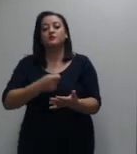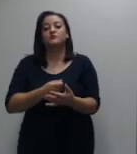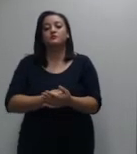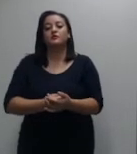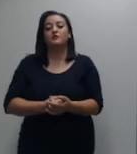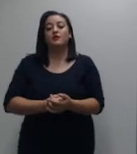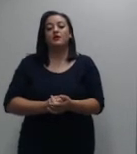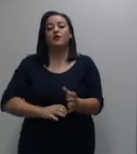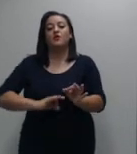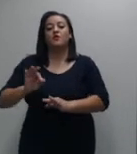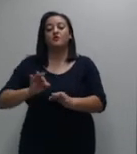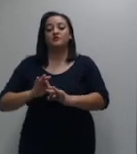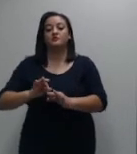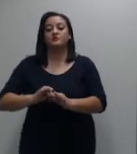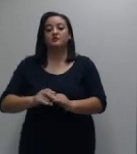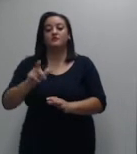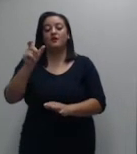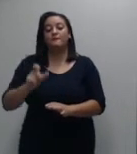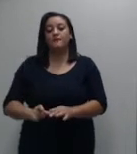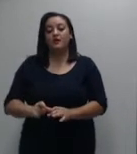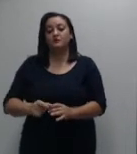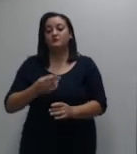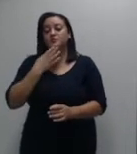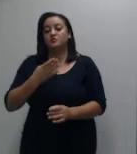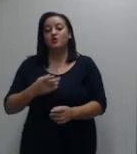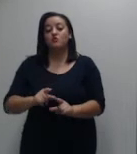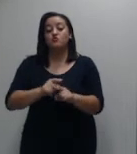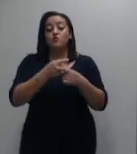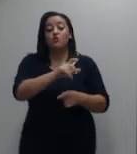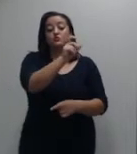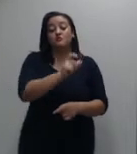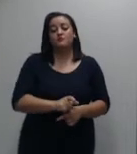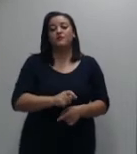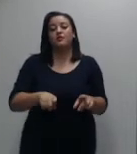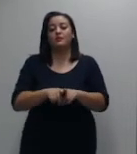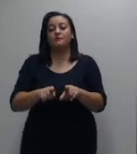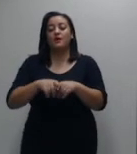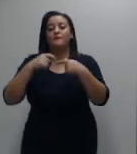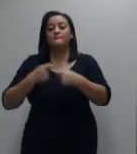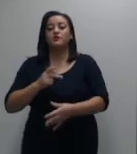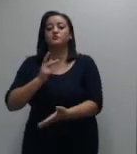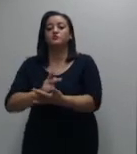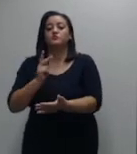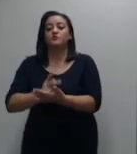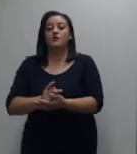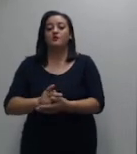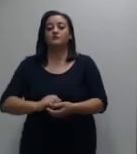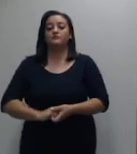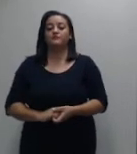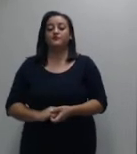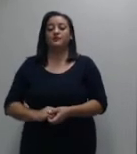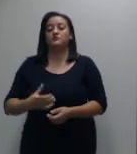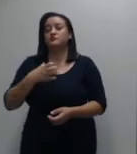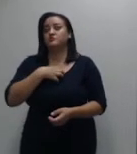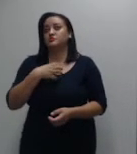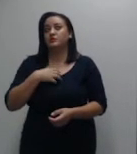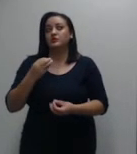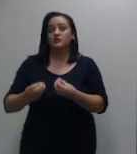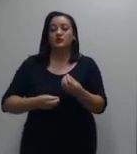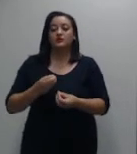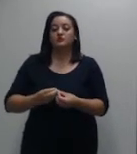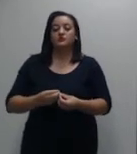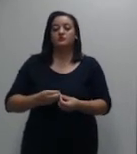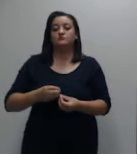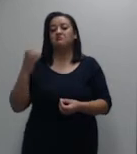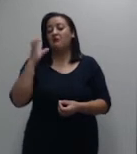instaurado pela parte embargada contra a parte embargante poderá prosseguir de forma provisória